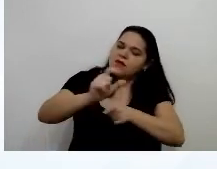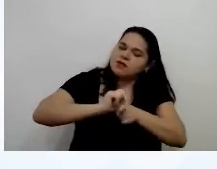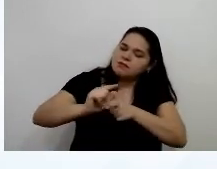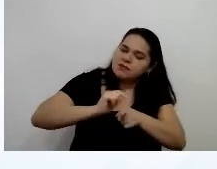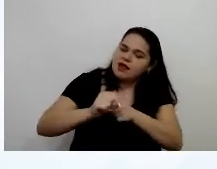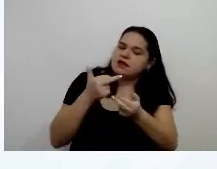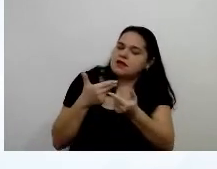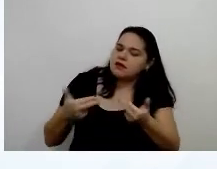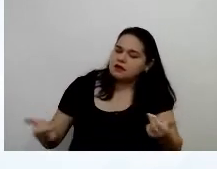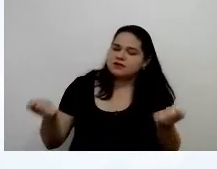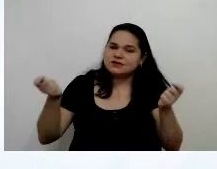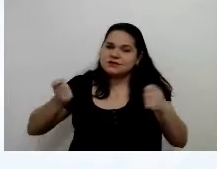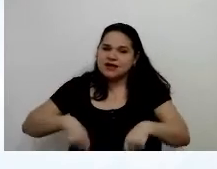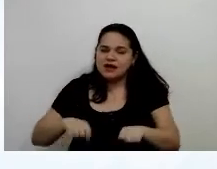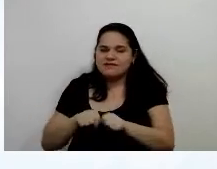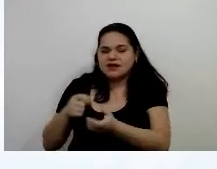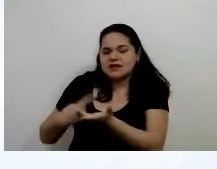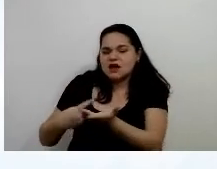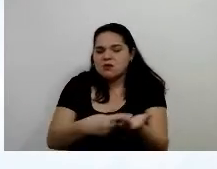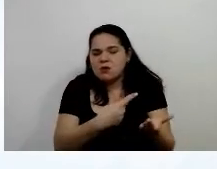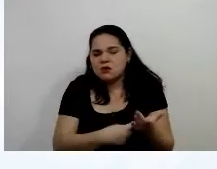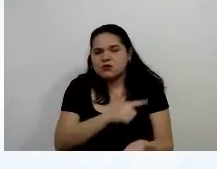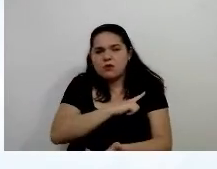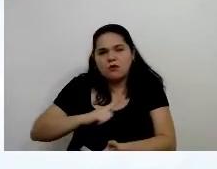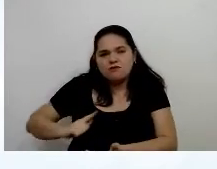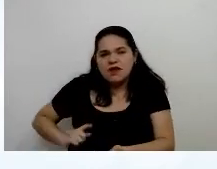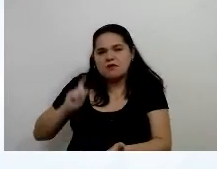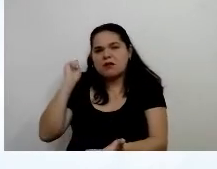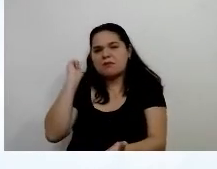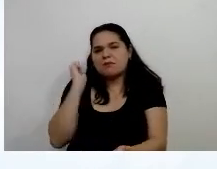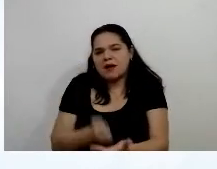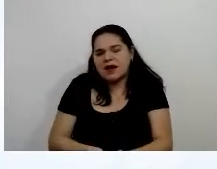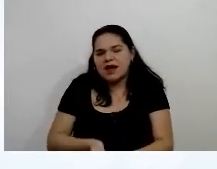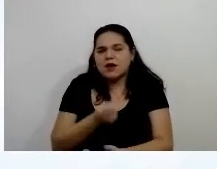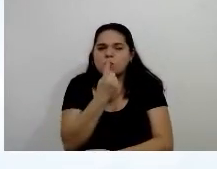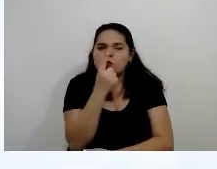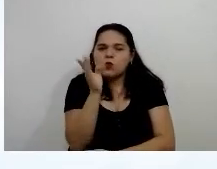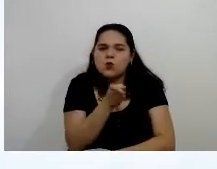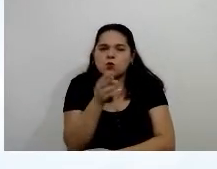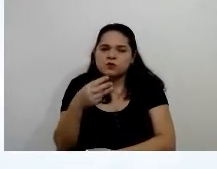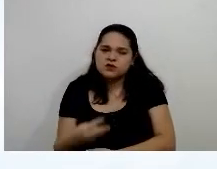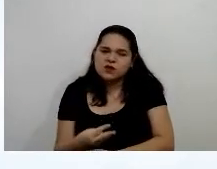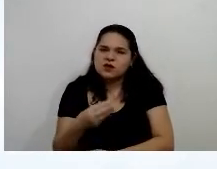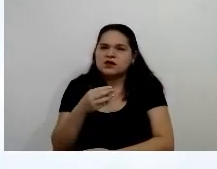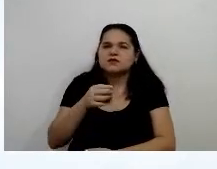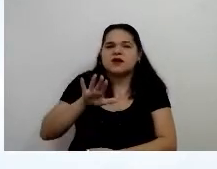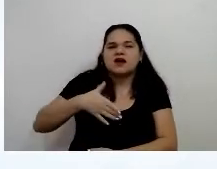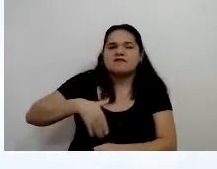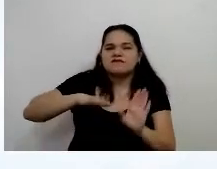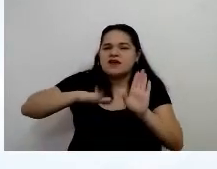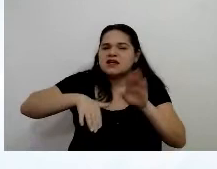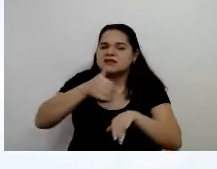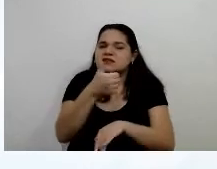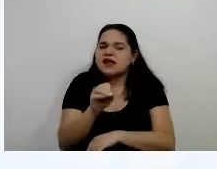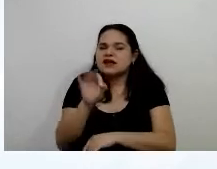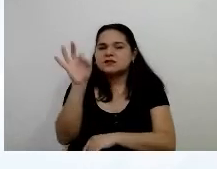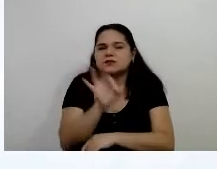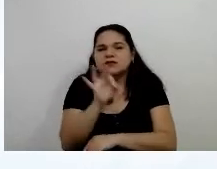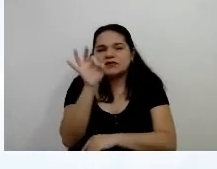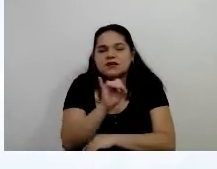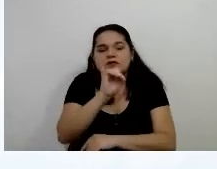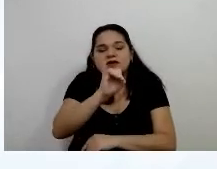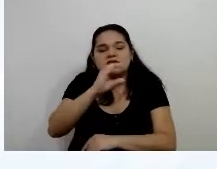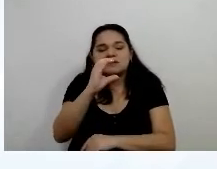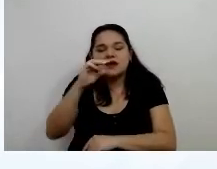muitas vezes fazem acordo com o governo para pagar 1/3, quem sabe 10% do ICMS que teria a